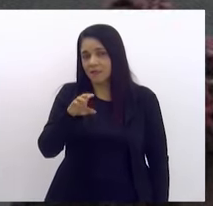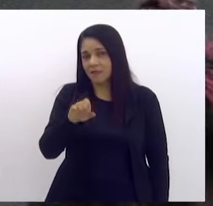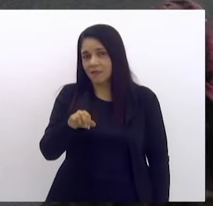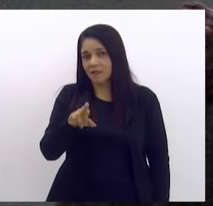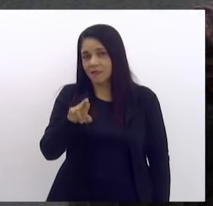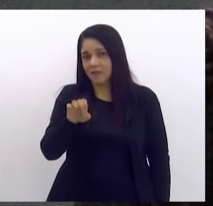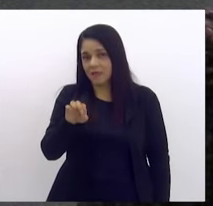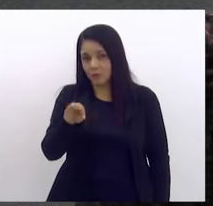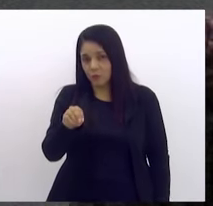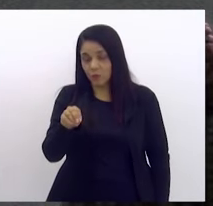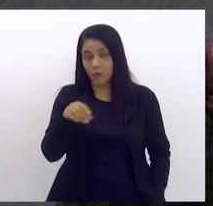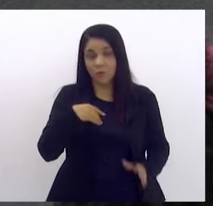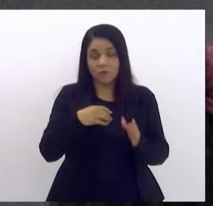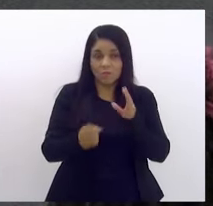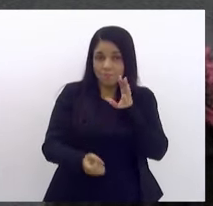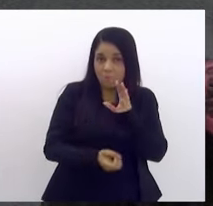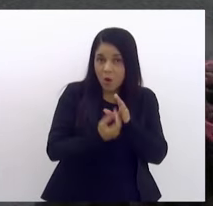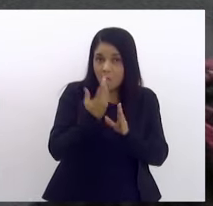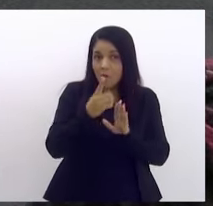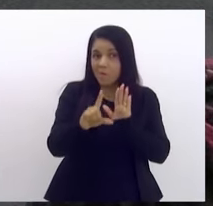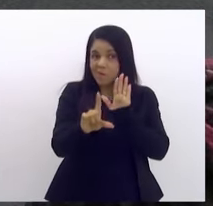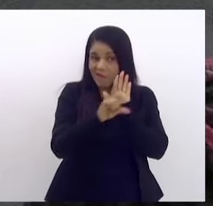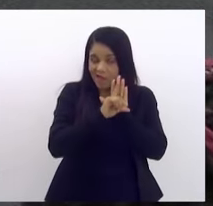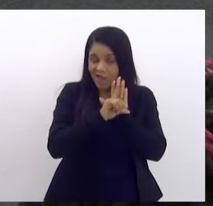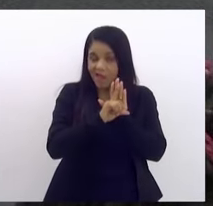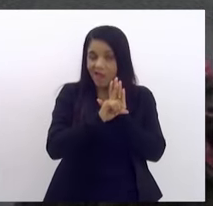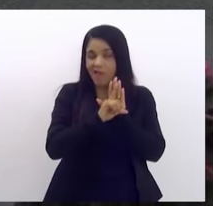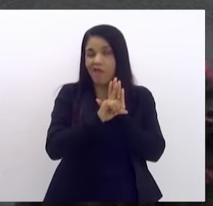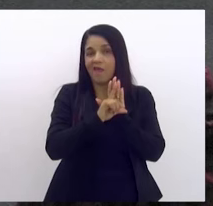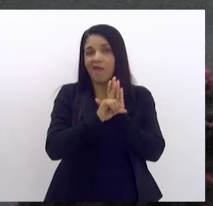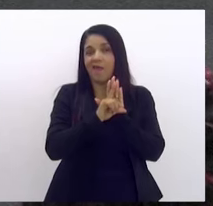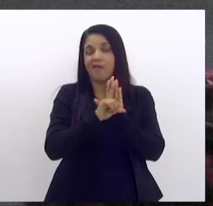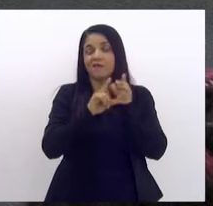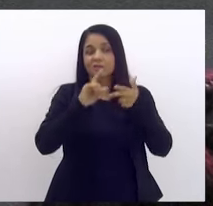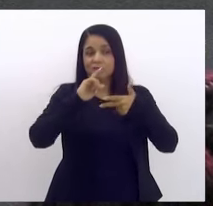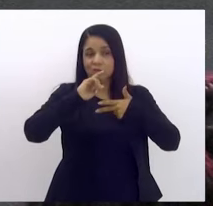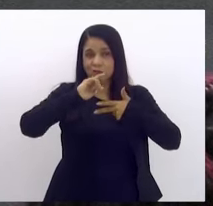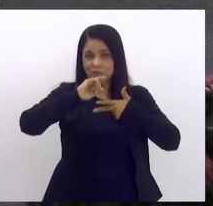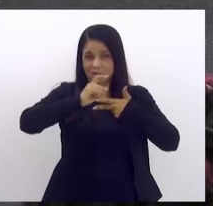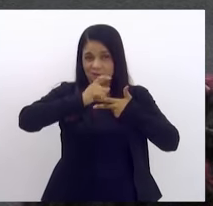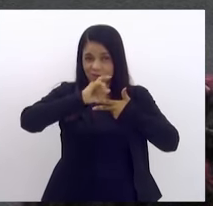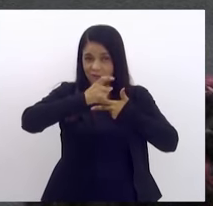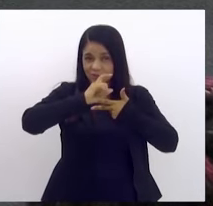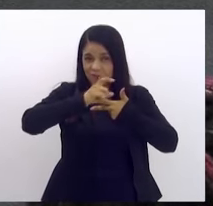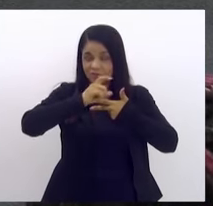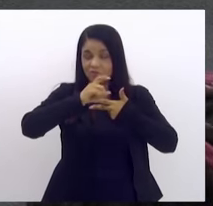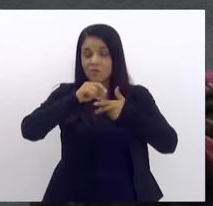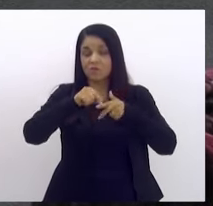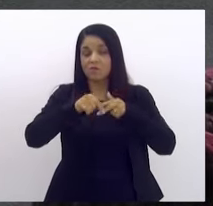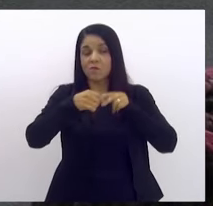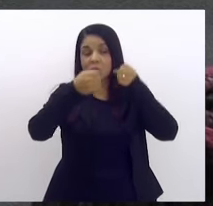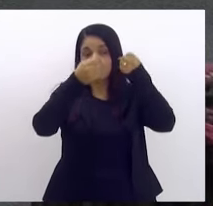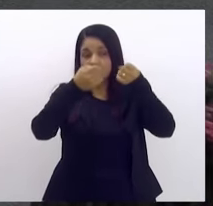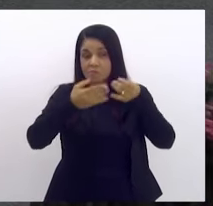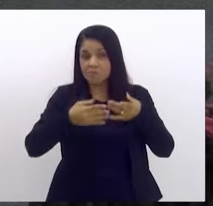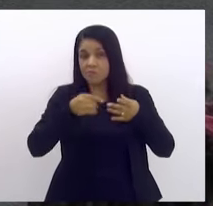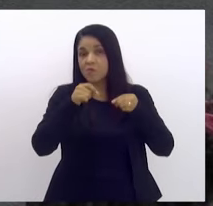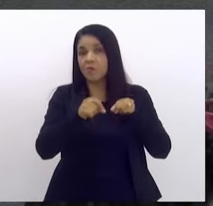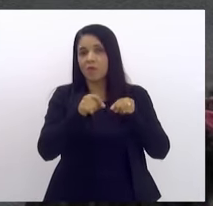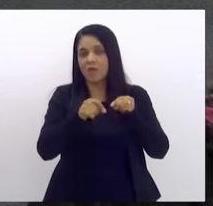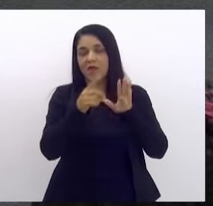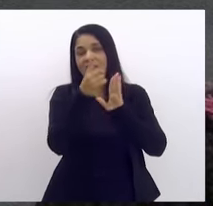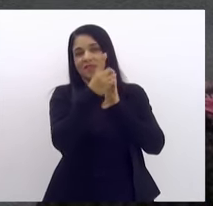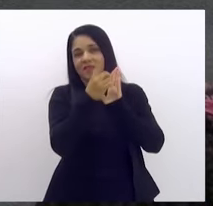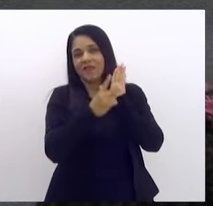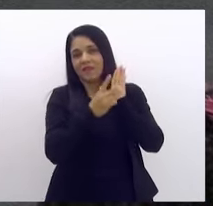criadas por leis, a própria lei... que veio do Executivo, devia trazer a revogação dos